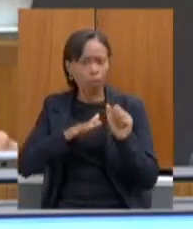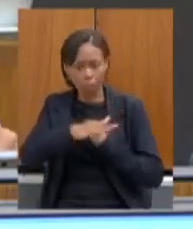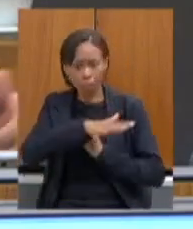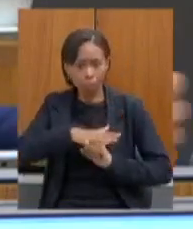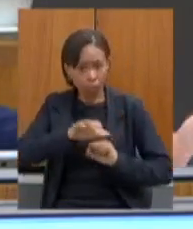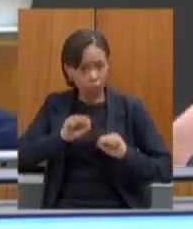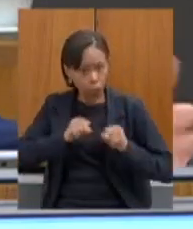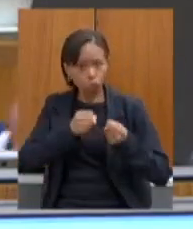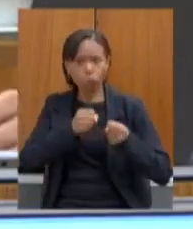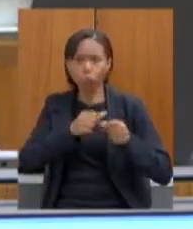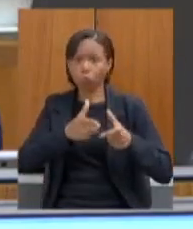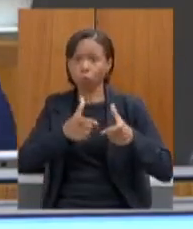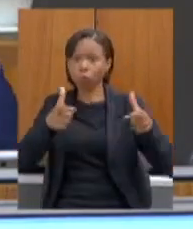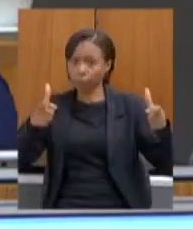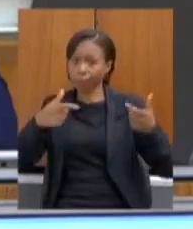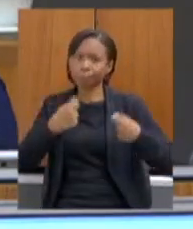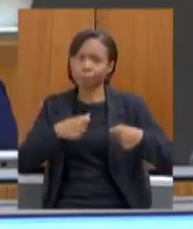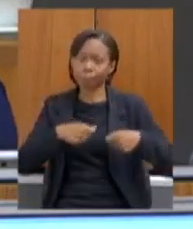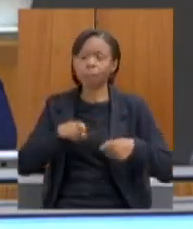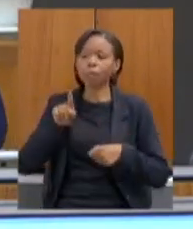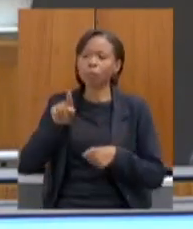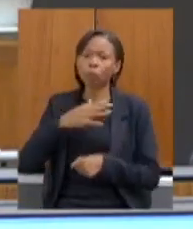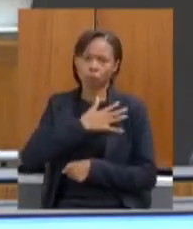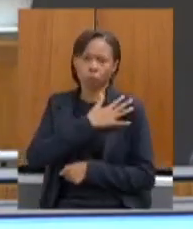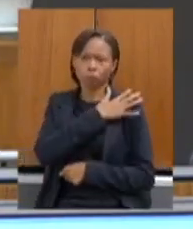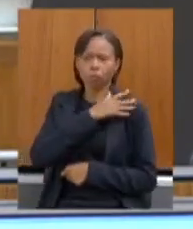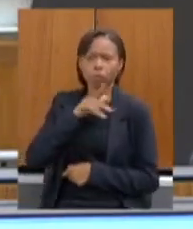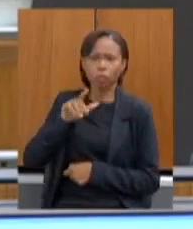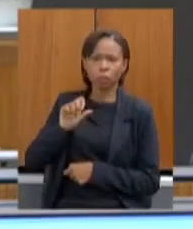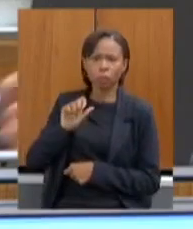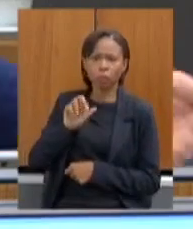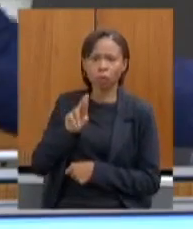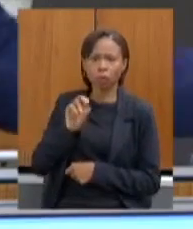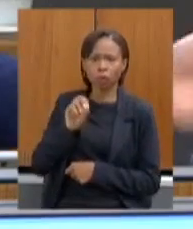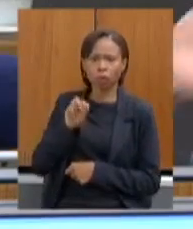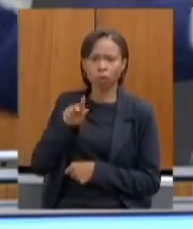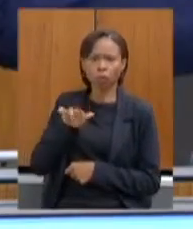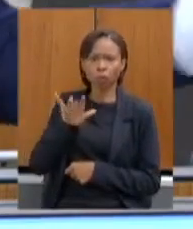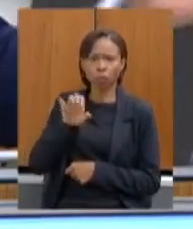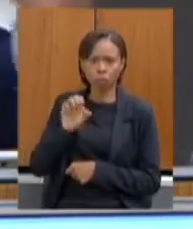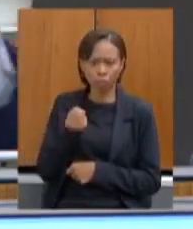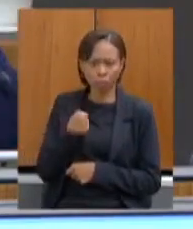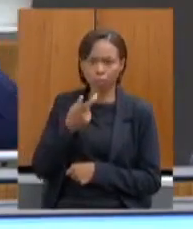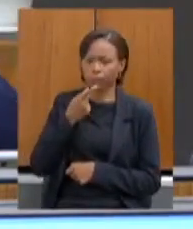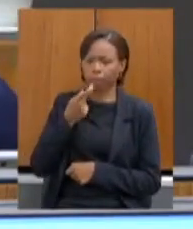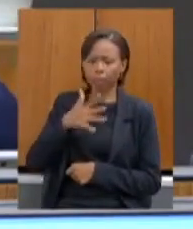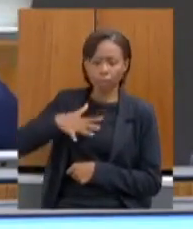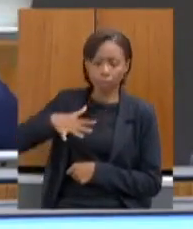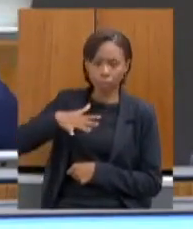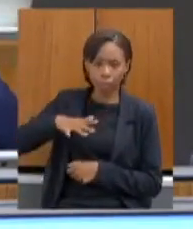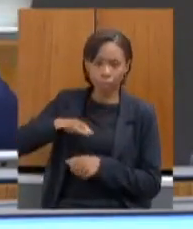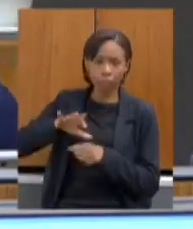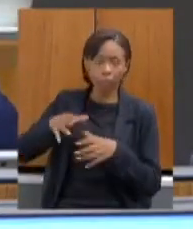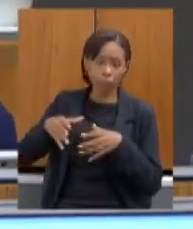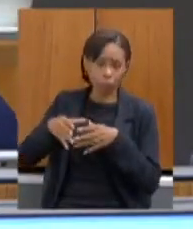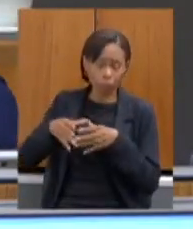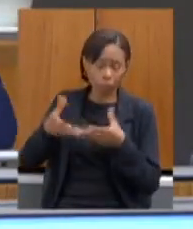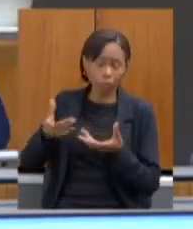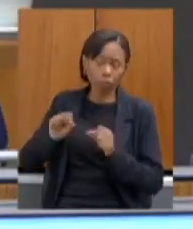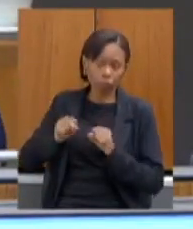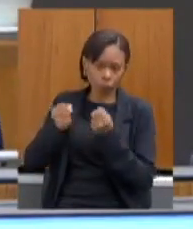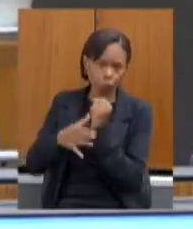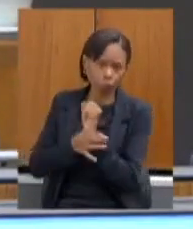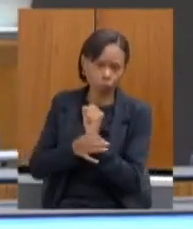em deferência, deputado Sargento Rodrigues, à sua presidência da Comissão de Segurança Pública, e em resposta ao requerimento feito pelo senhor a respeito da